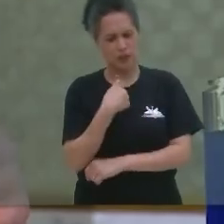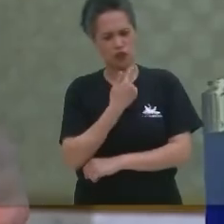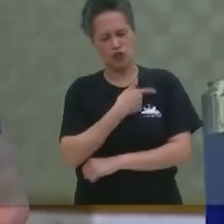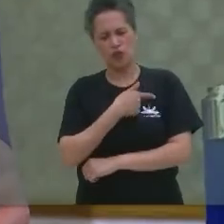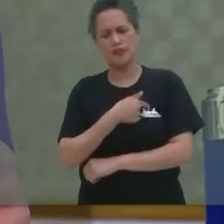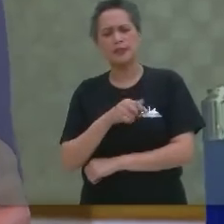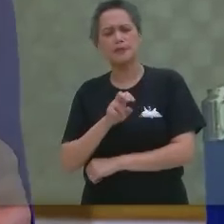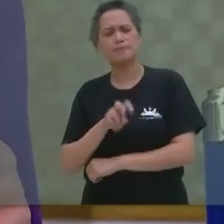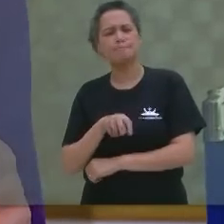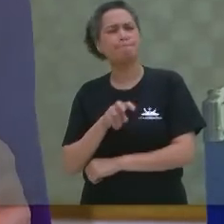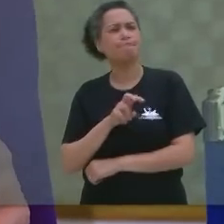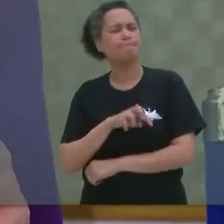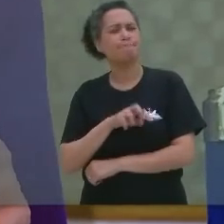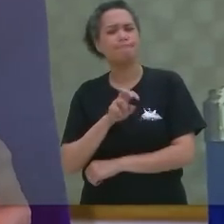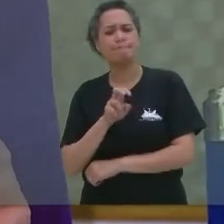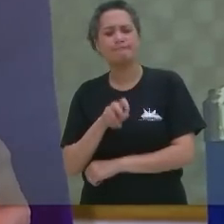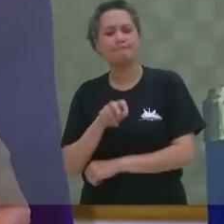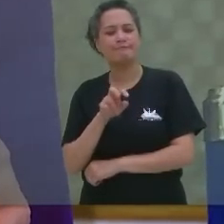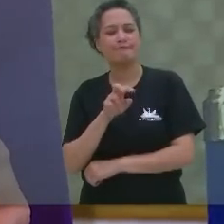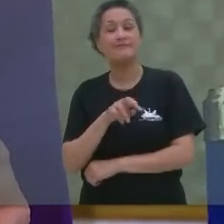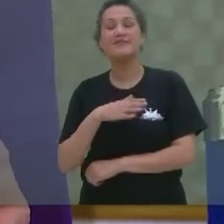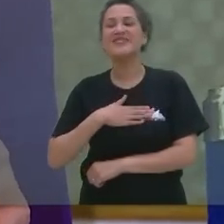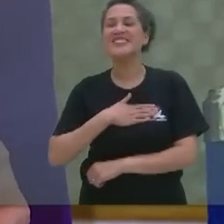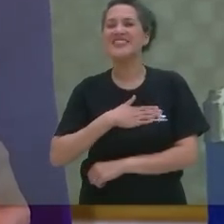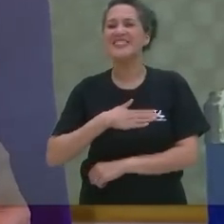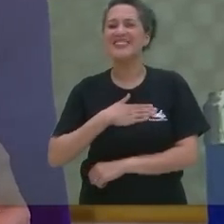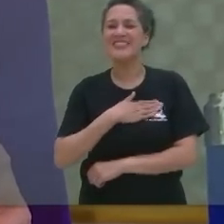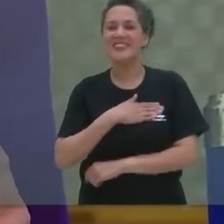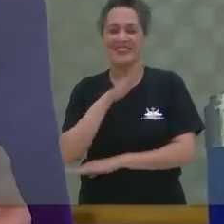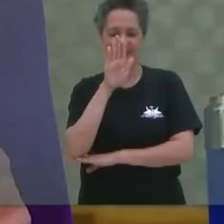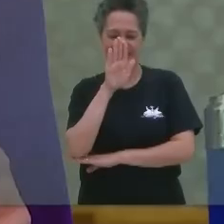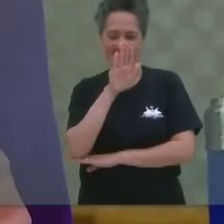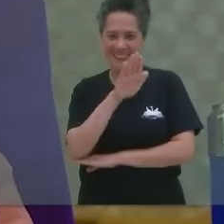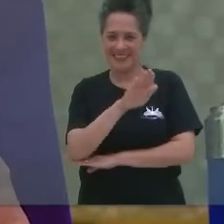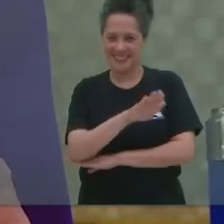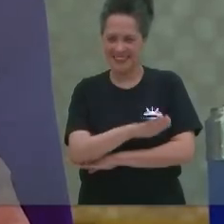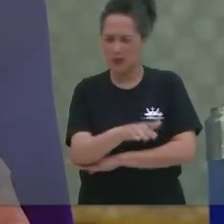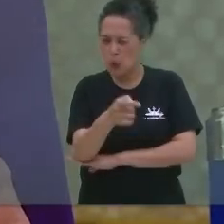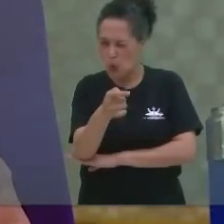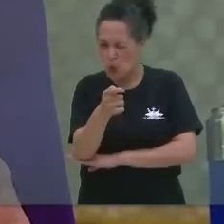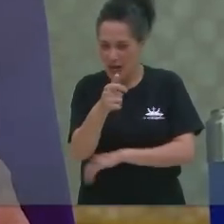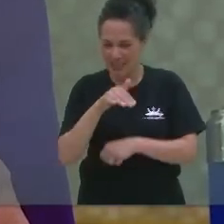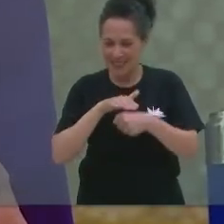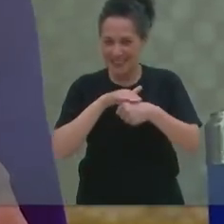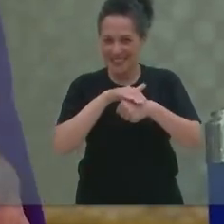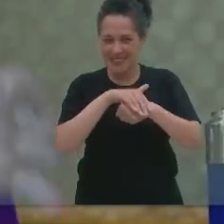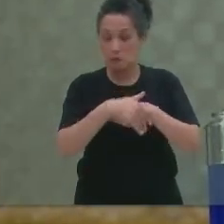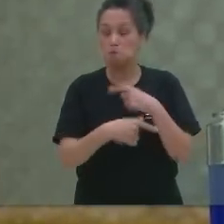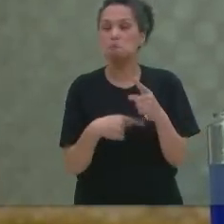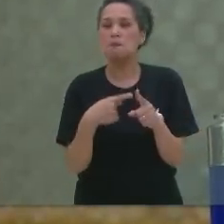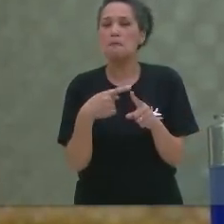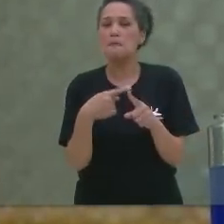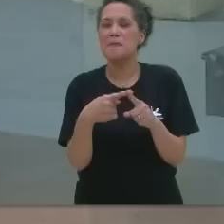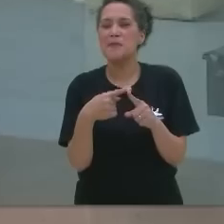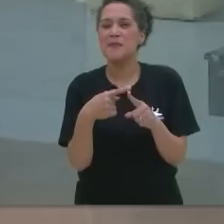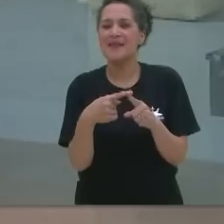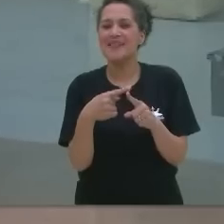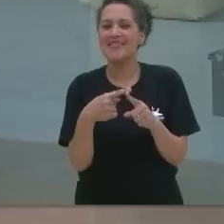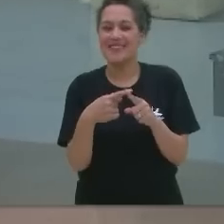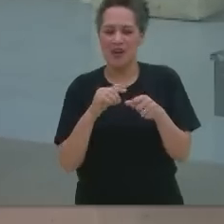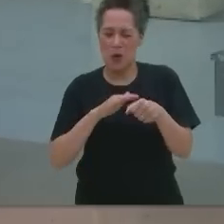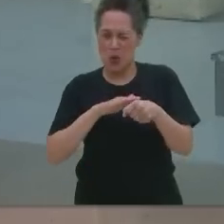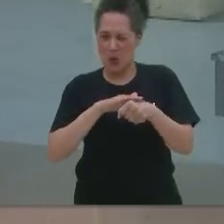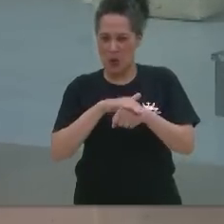eu torço para ser final da tarde, já esteja à noite. Por quê? Porque quando você está